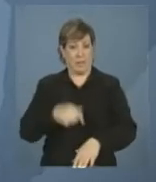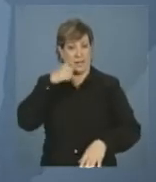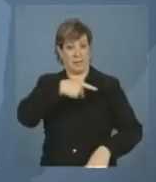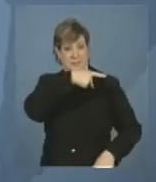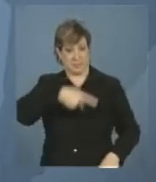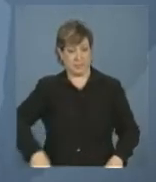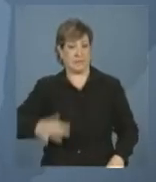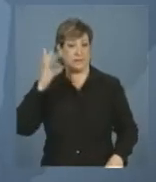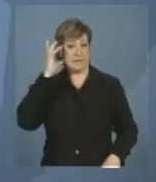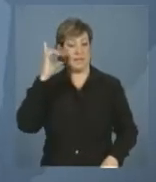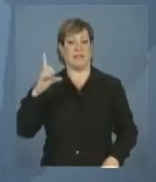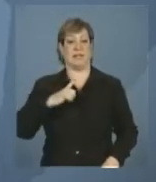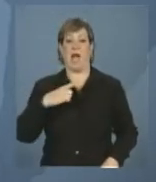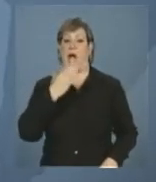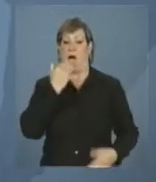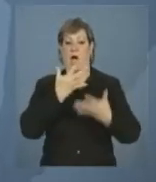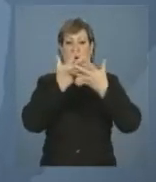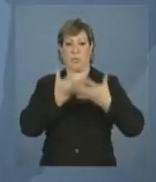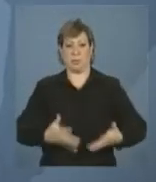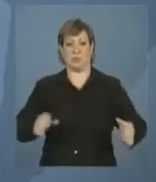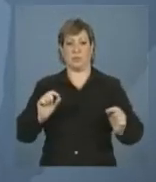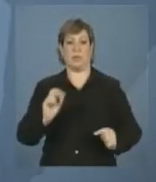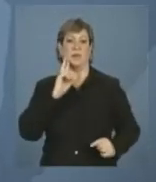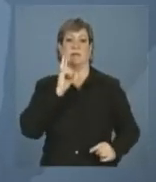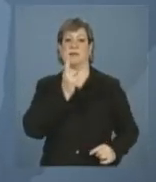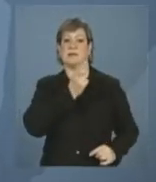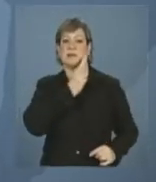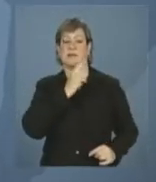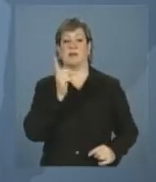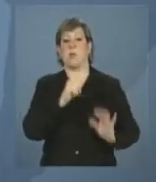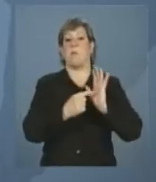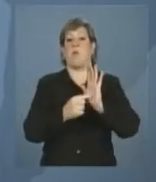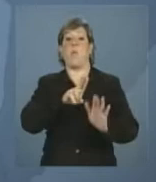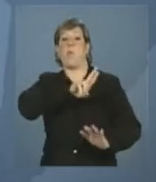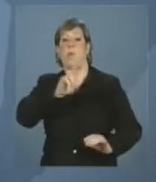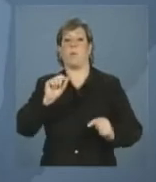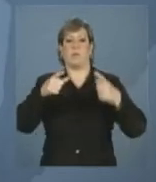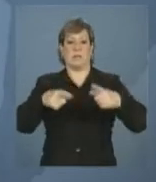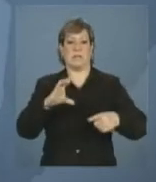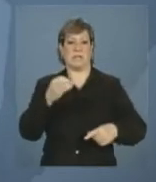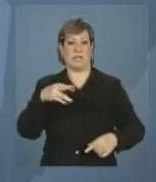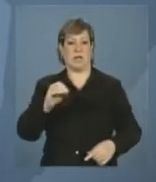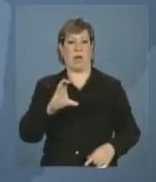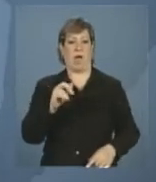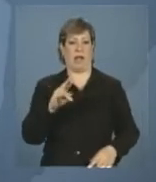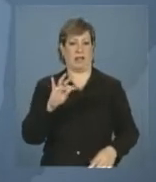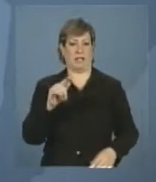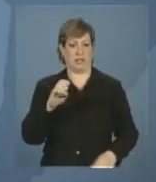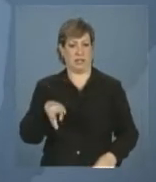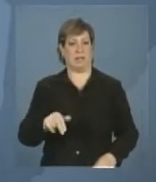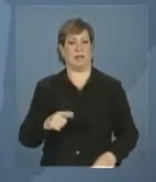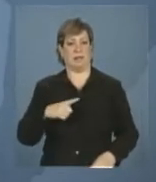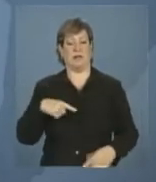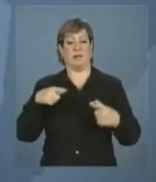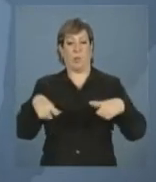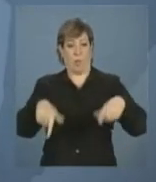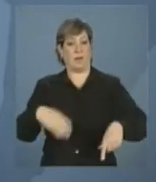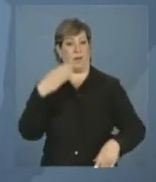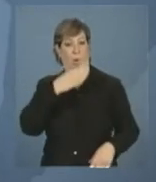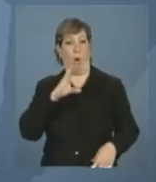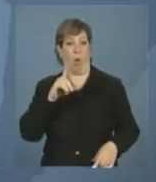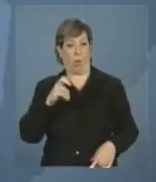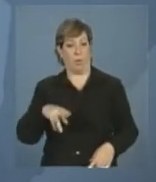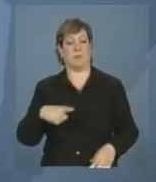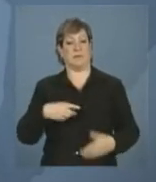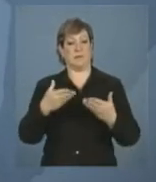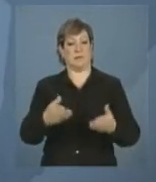presidenta Dilma Rousseff almoça em um restaurante não revelado no centro de Cartagena das Índias. De Cartagena das Índias,